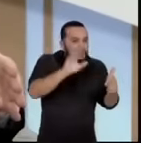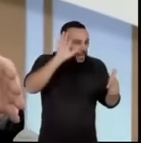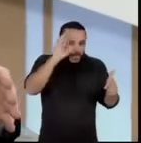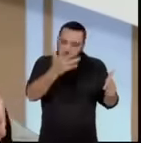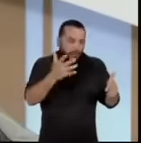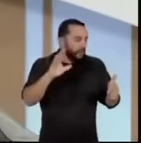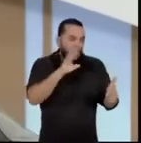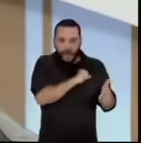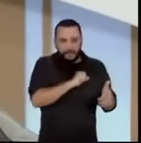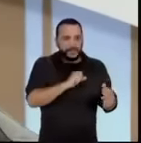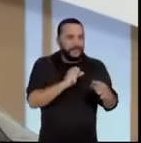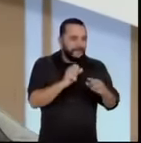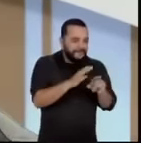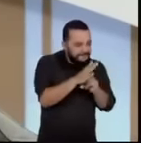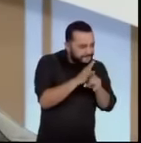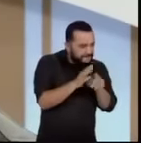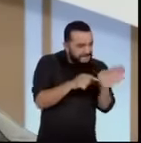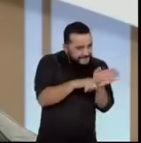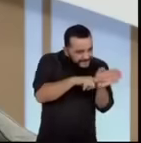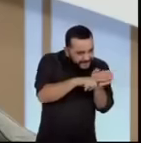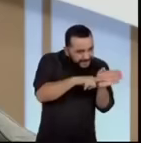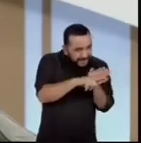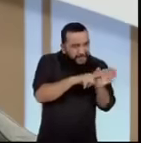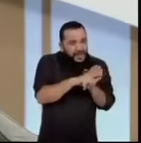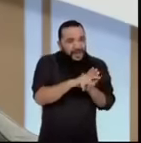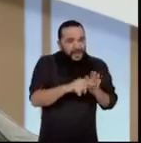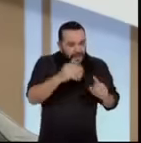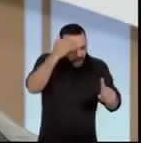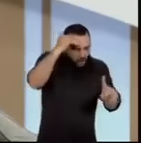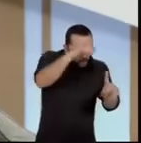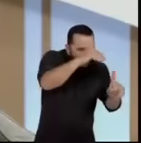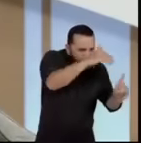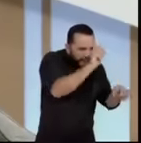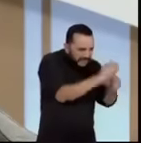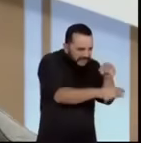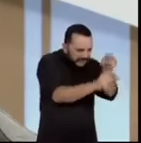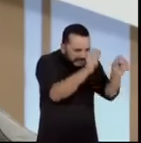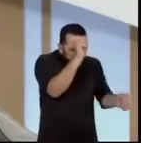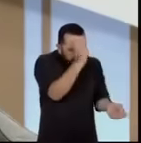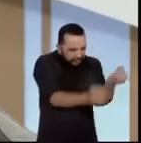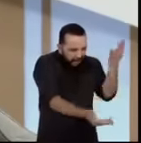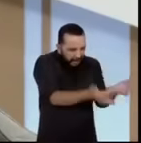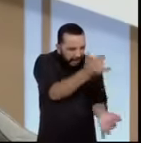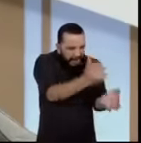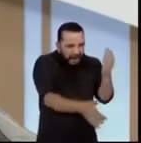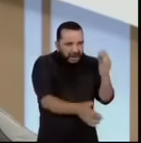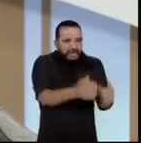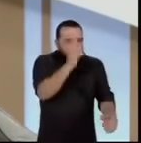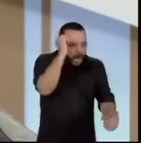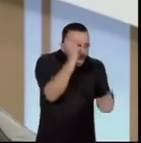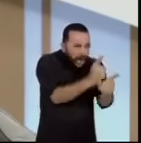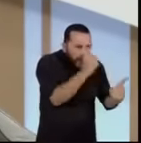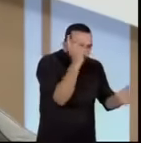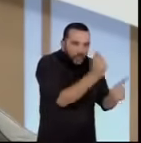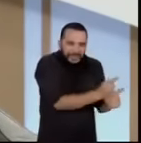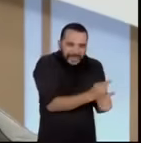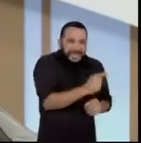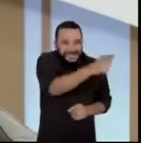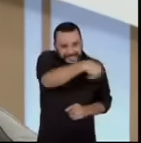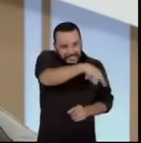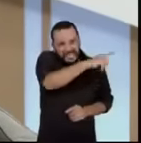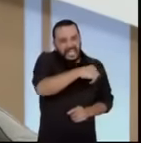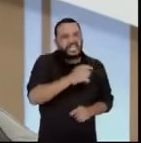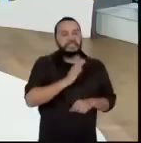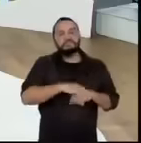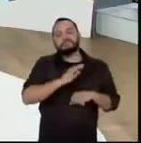processo investigatório, encontrar quem são os culpados por essa atividade criminosa, que claramente, se isso aconteceu de fogo colocado de